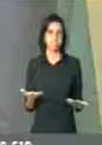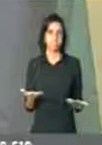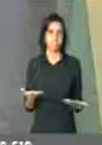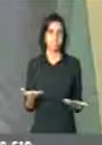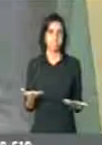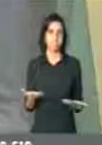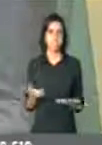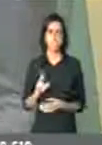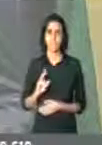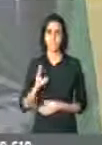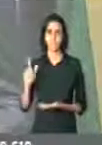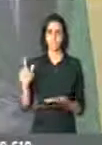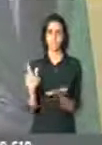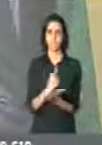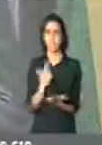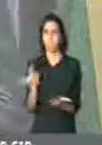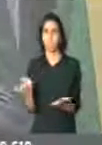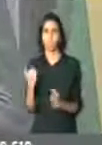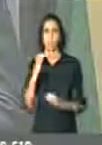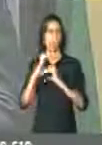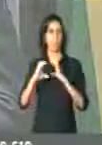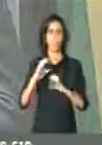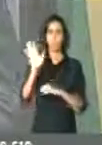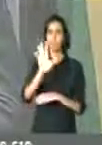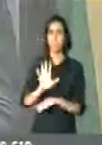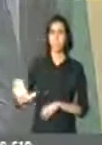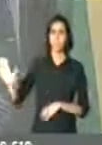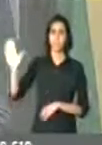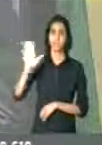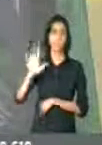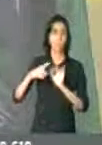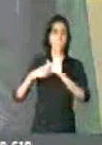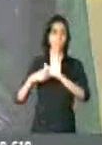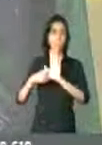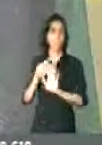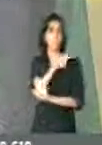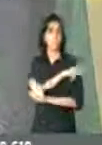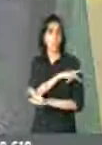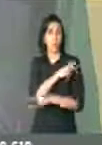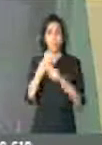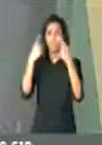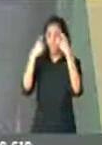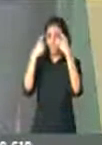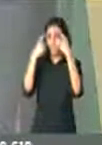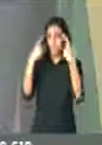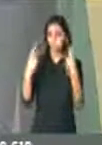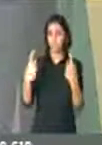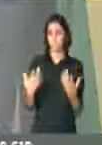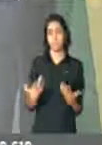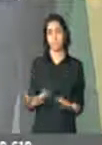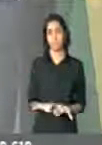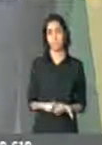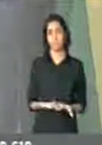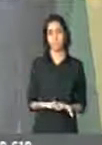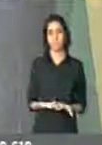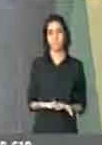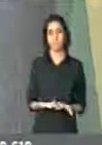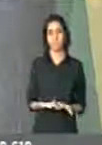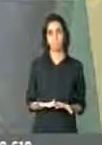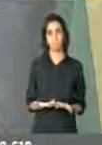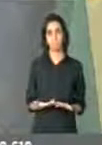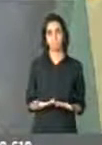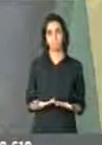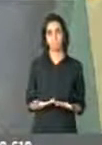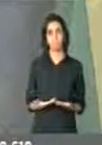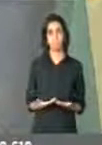alguns jornais de nível nacional por conta da violência lá instalada, quer seja com explosão de